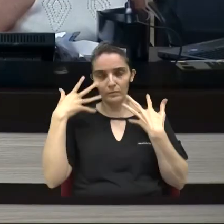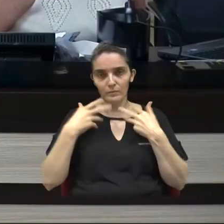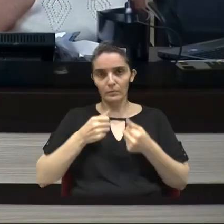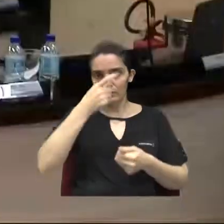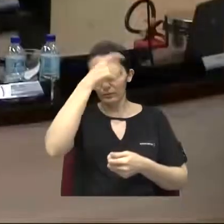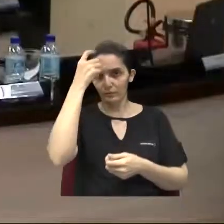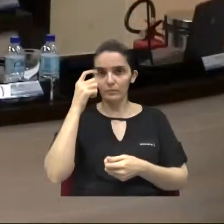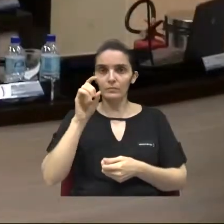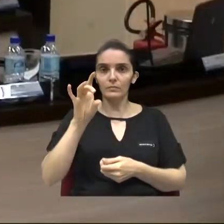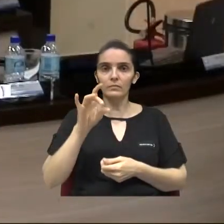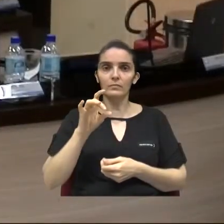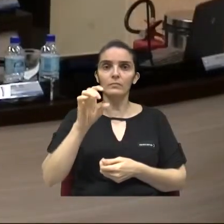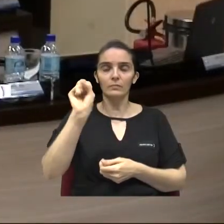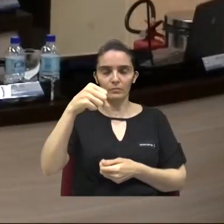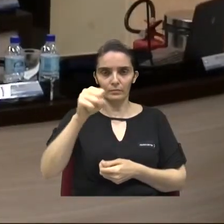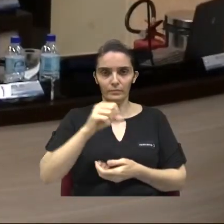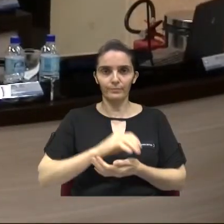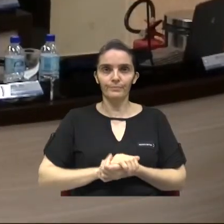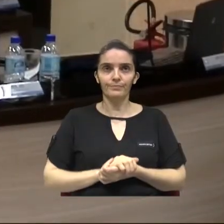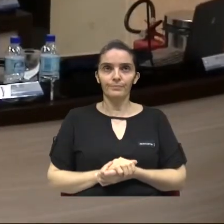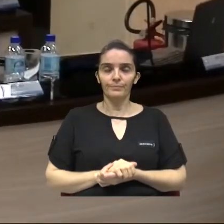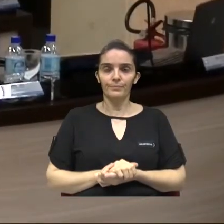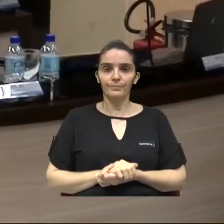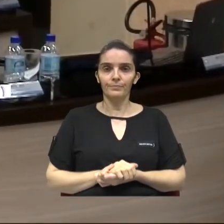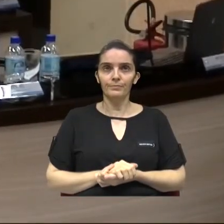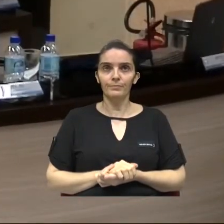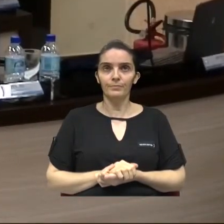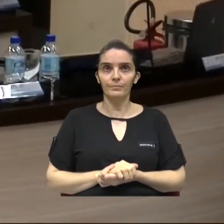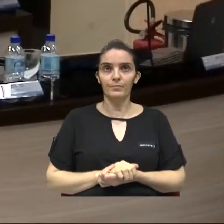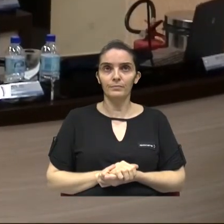Xavier. Sim, presidente.